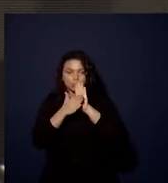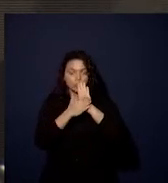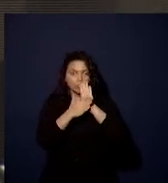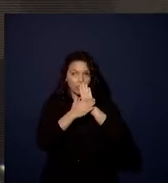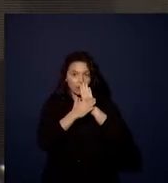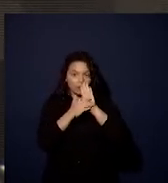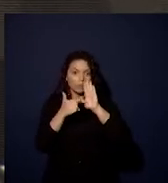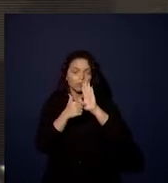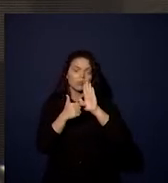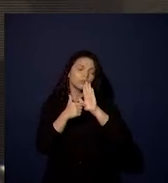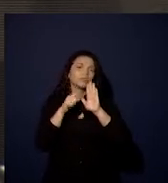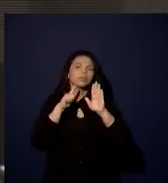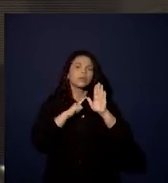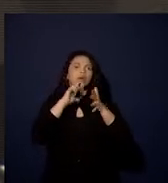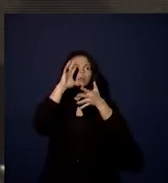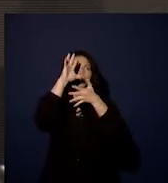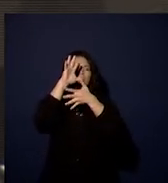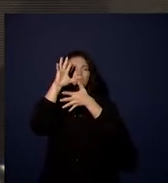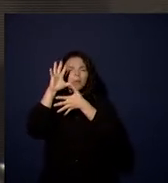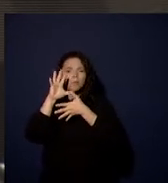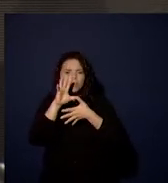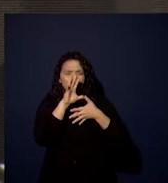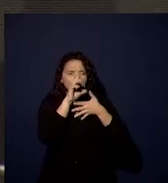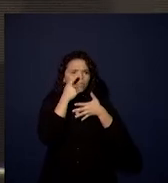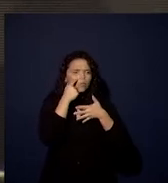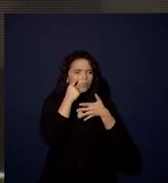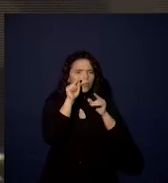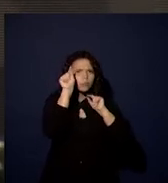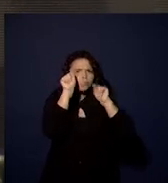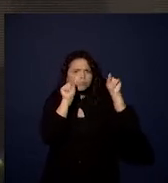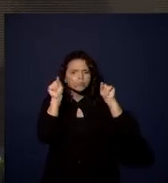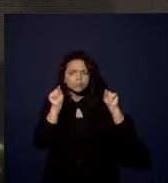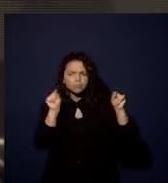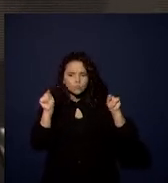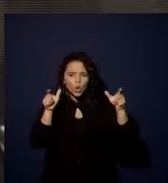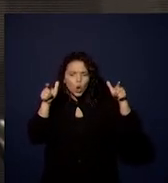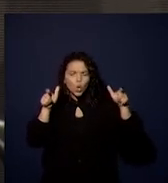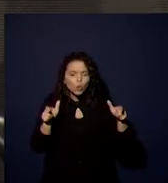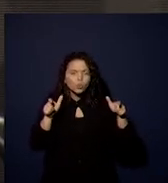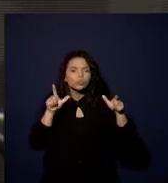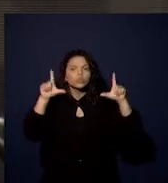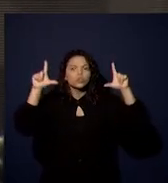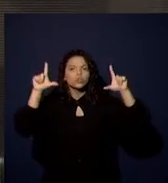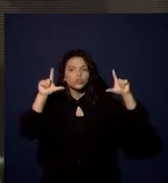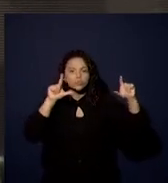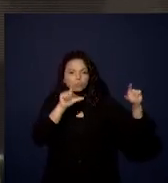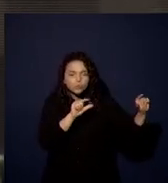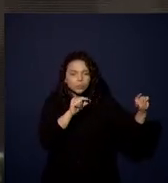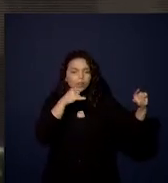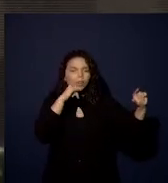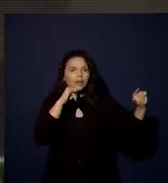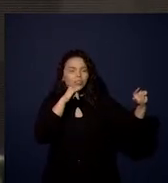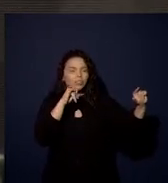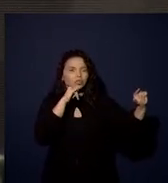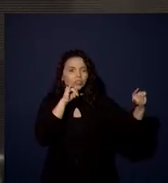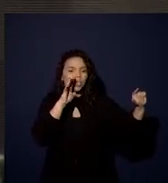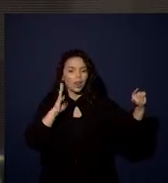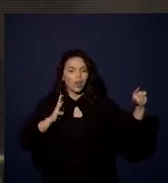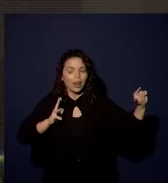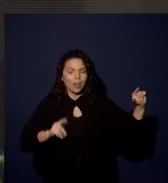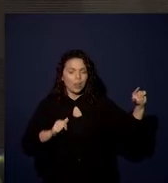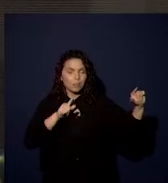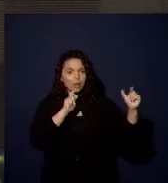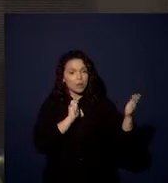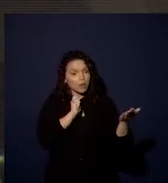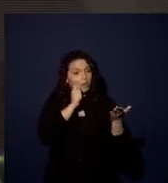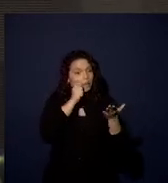estão mapeando o consumo de energia limpa como uma das principais fontes de redução da sua pegada este cara paga em teoria